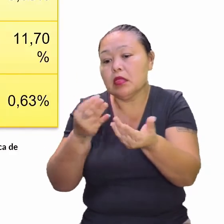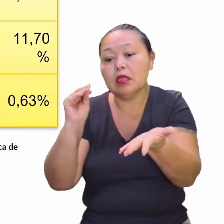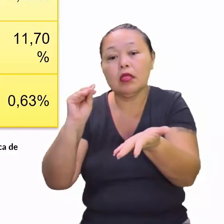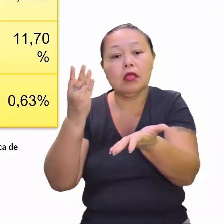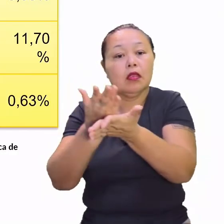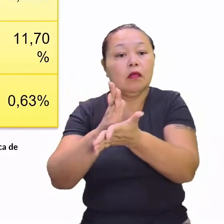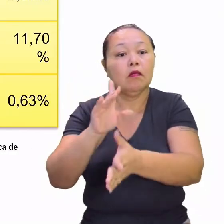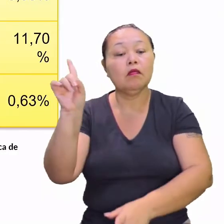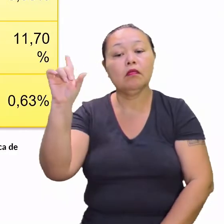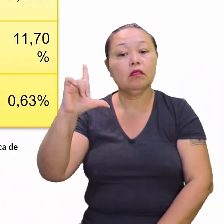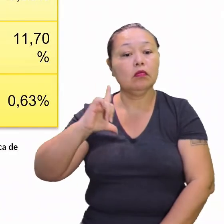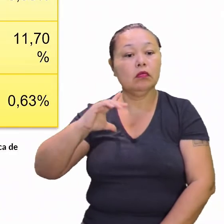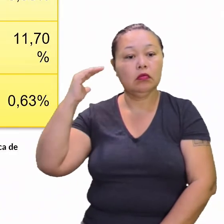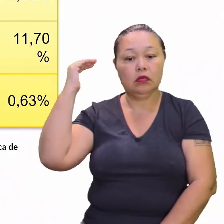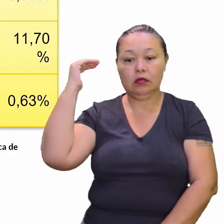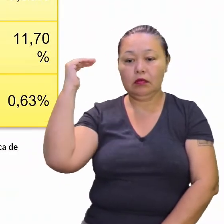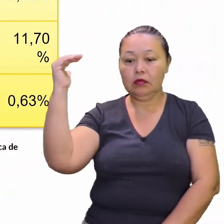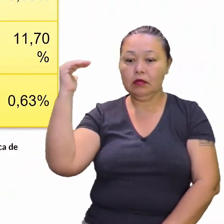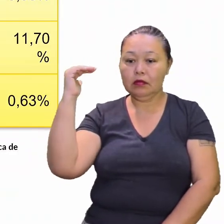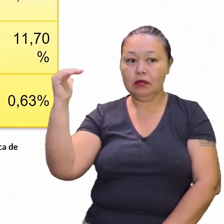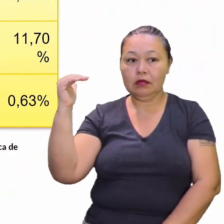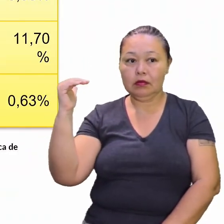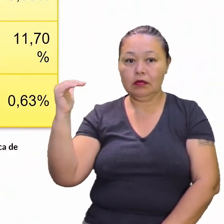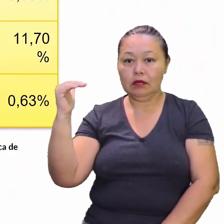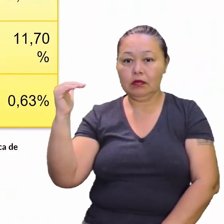aí. E aí nós temos aí